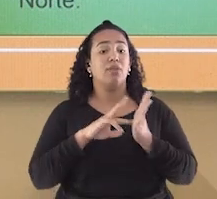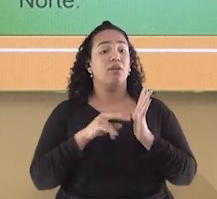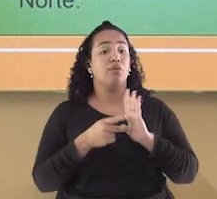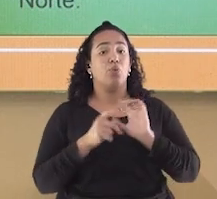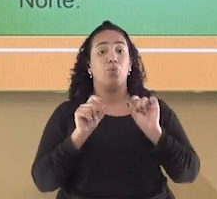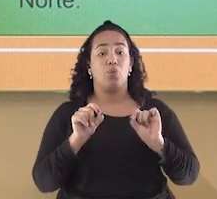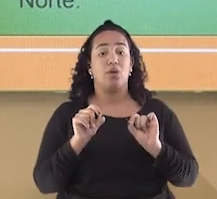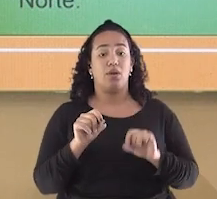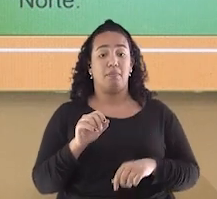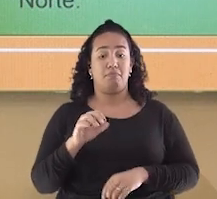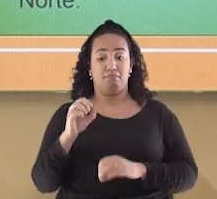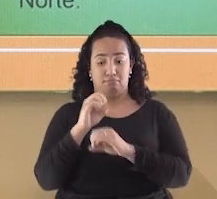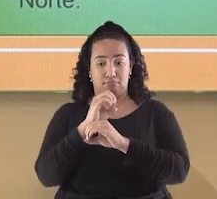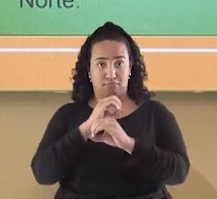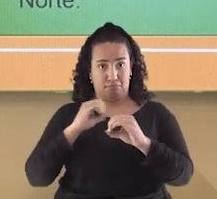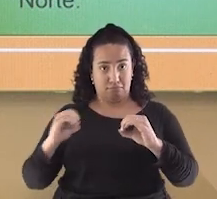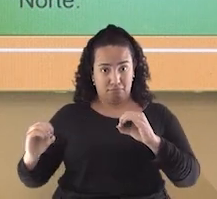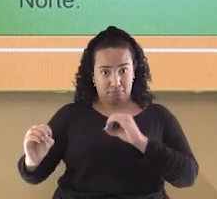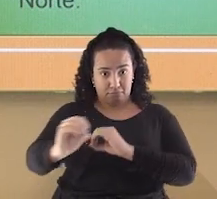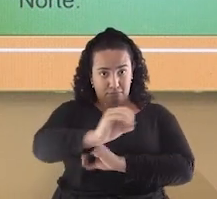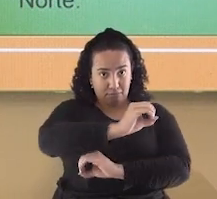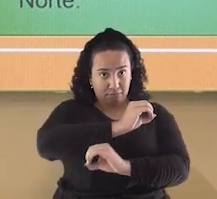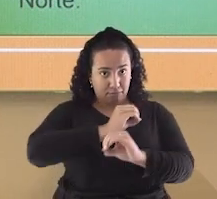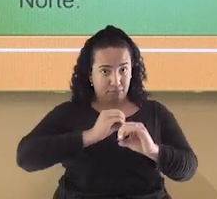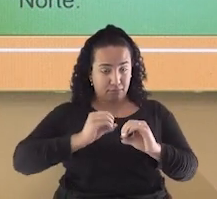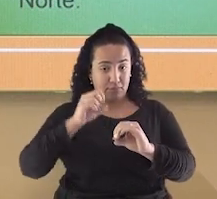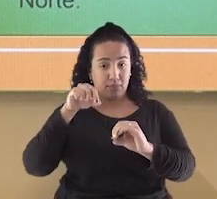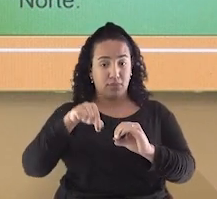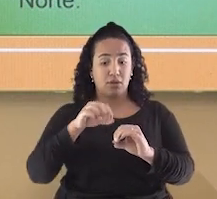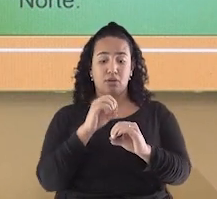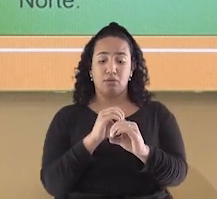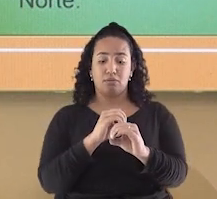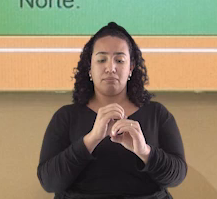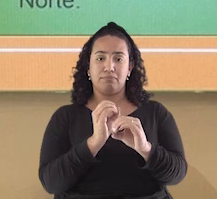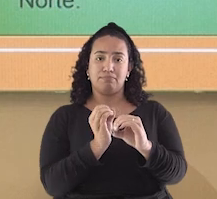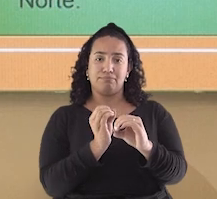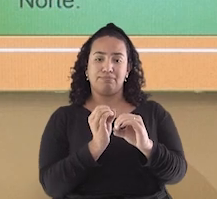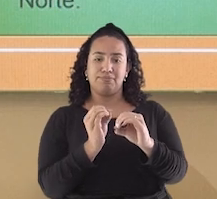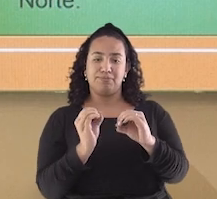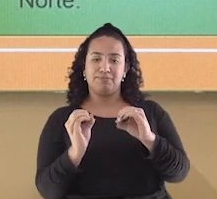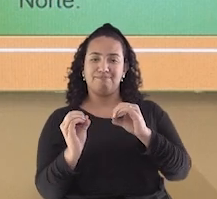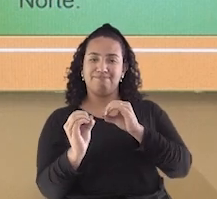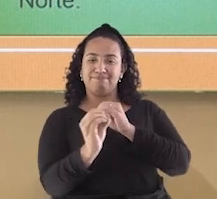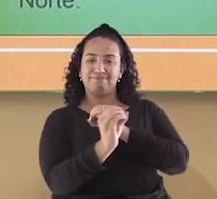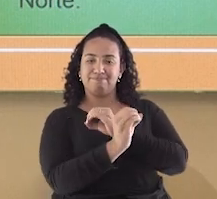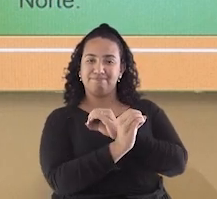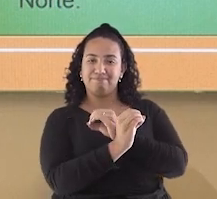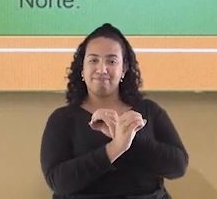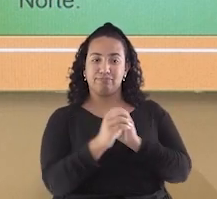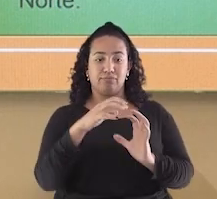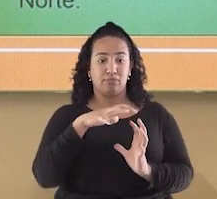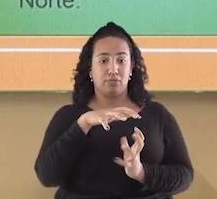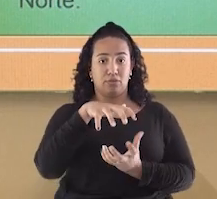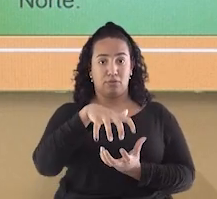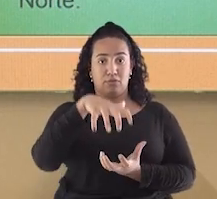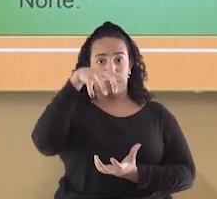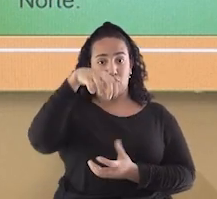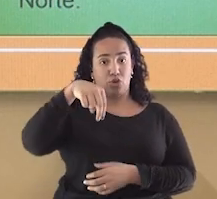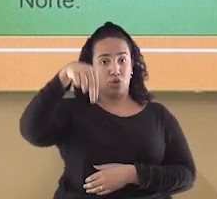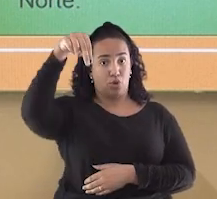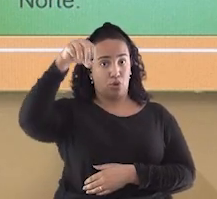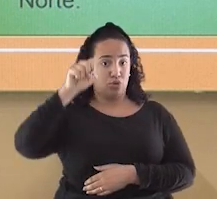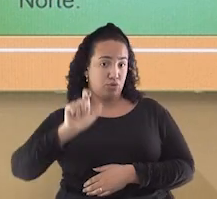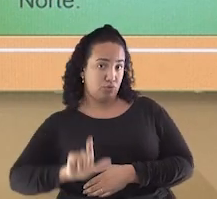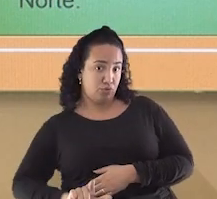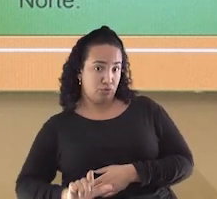Bem, significa que enquanto ela gira ao redor do Sol, o planeta Terra irá se inclinar em direção aos seus hemisférios,